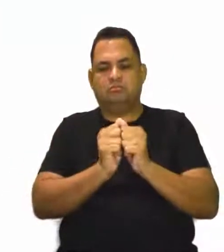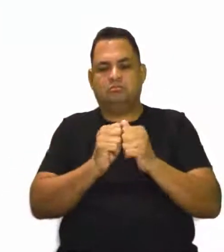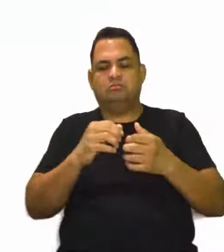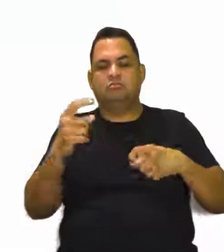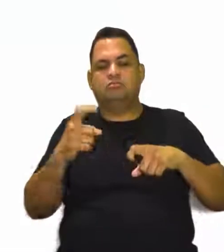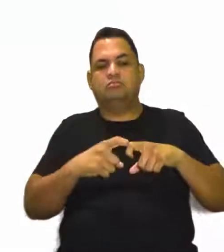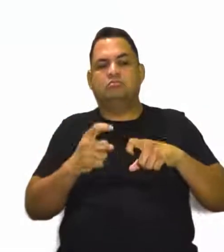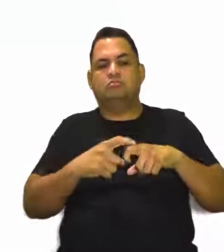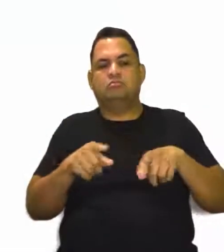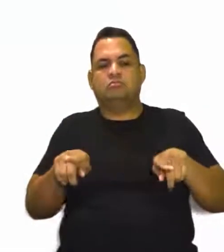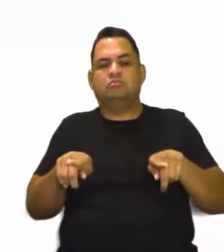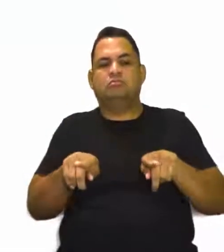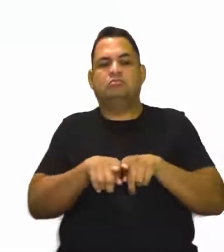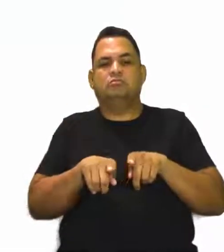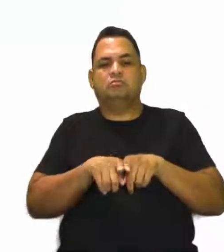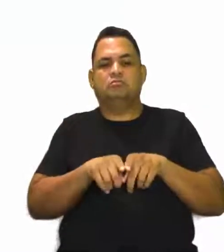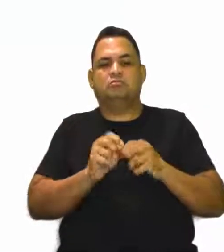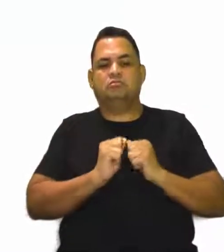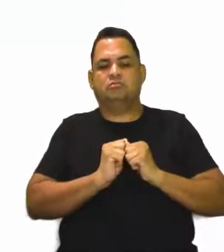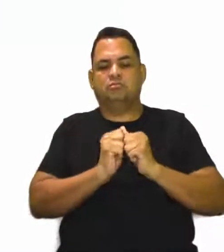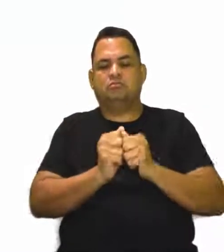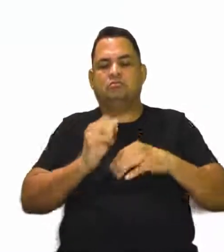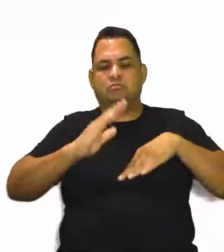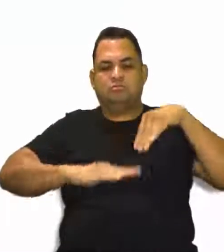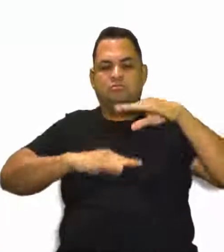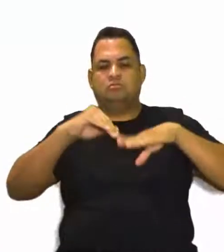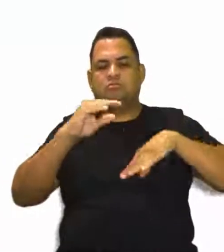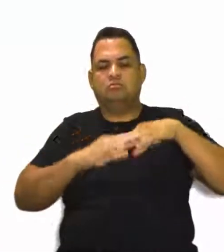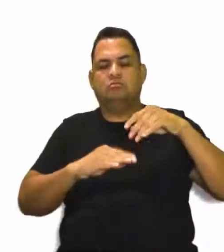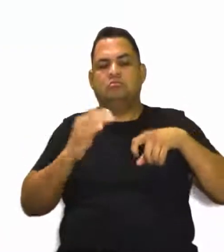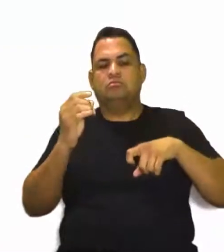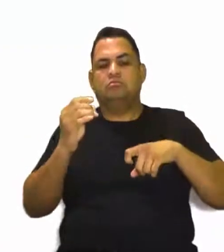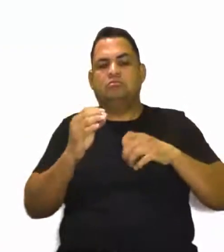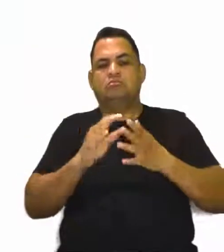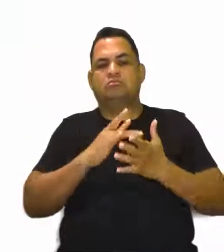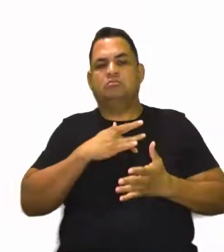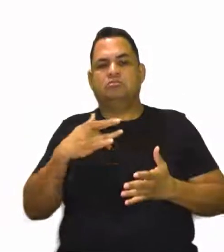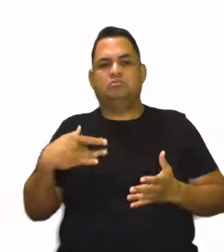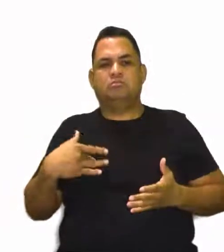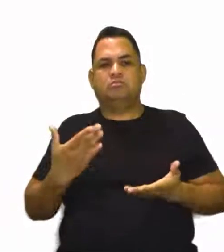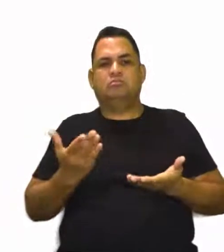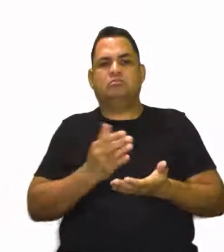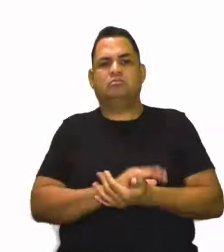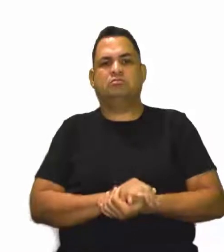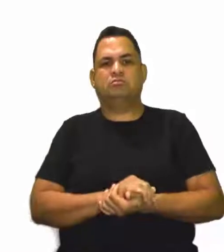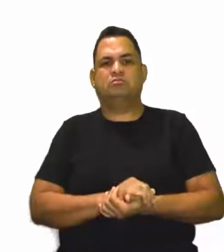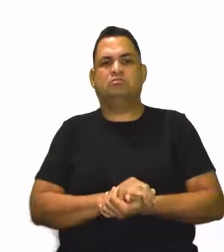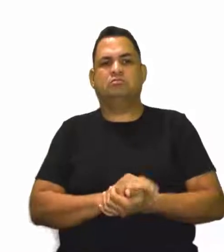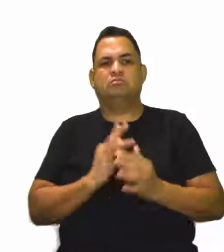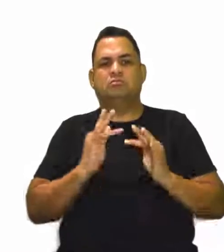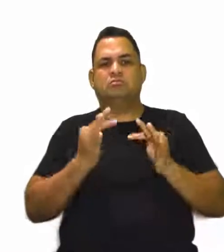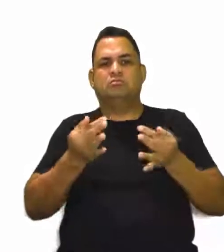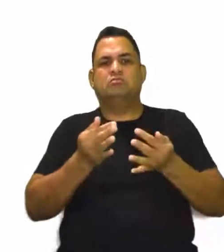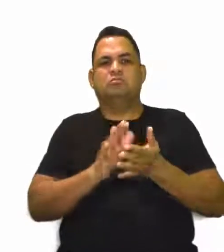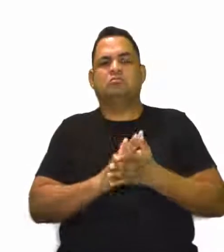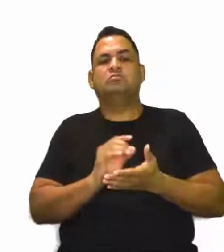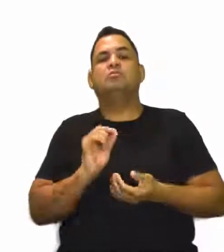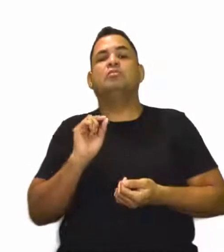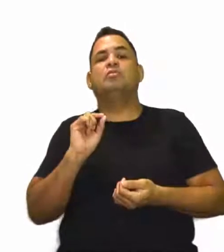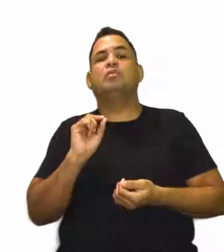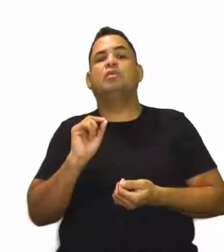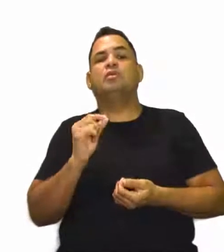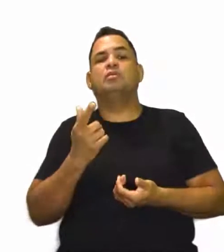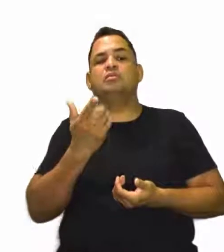médico e com o acompanhamento do profissional de saúde. E aí, para fechar, nós trouxemos alguns